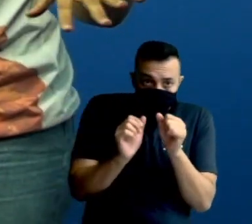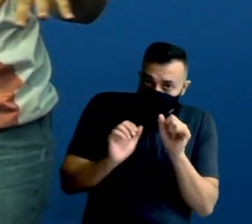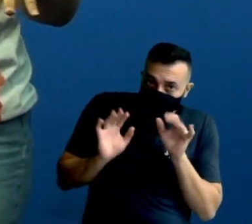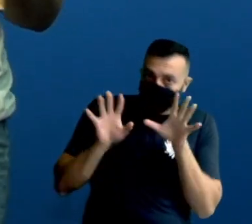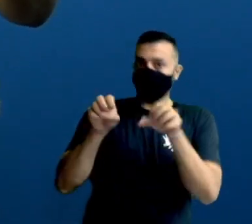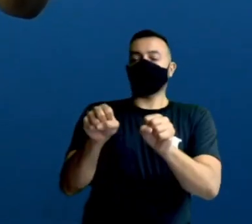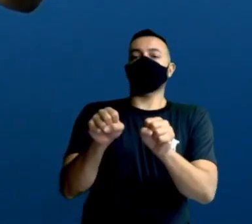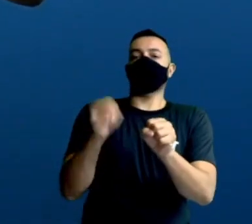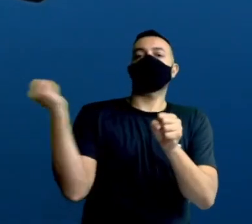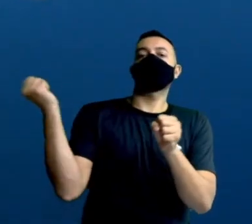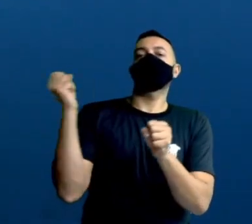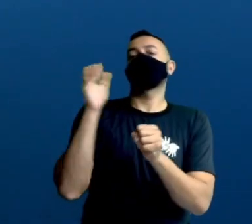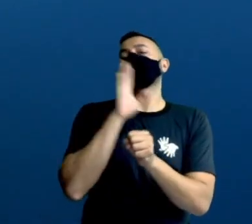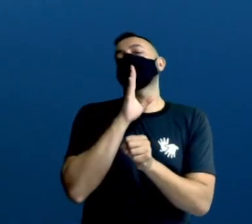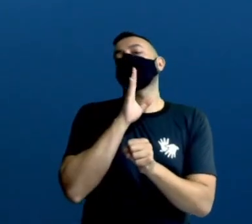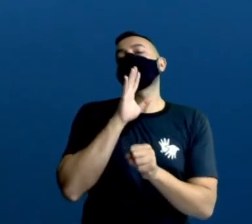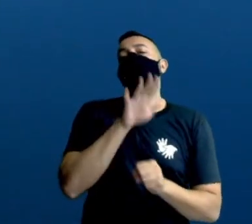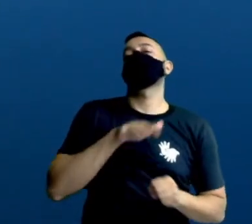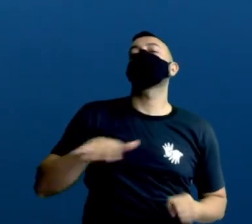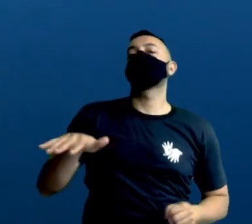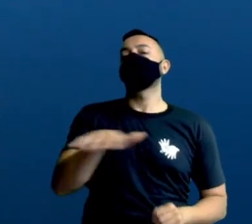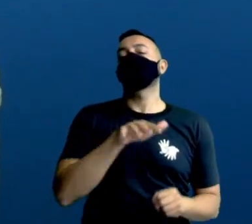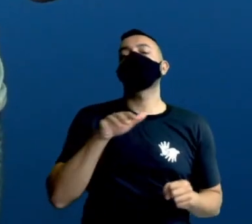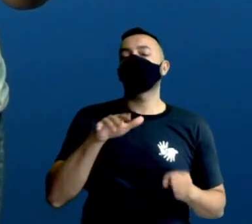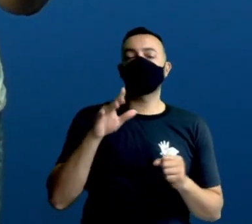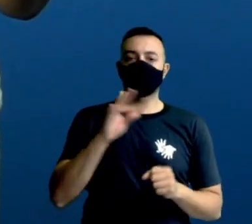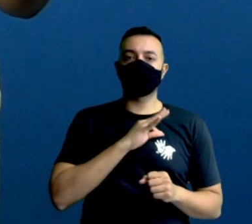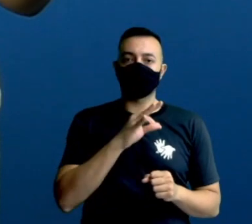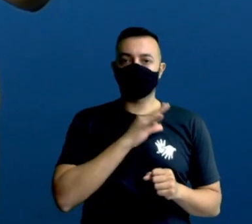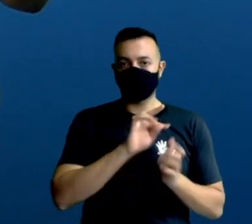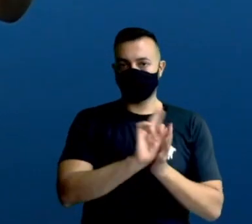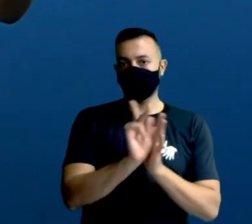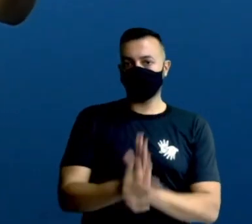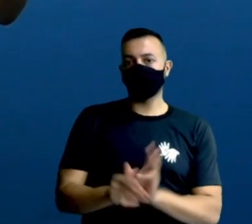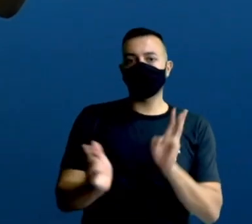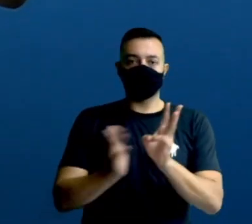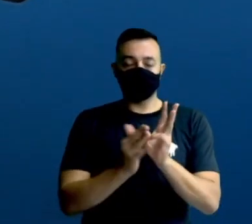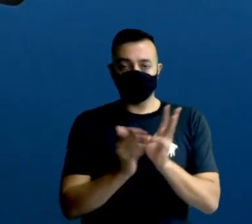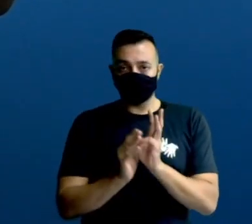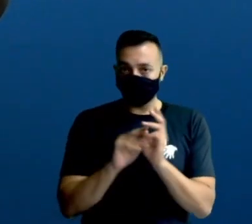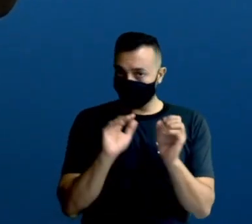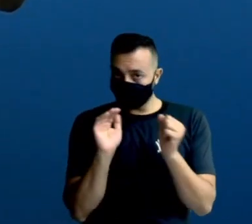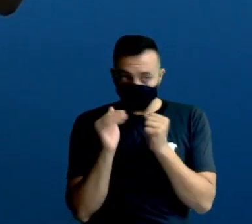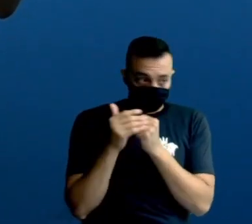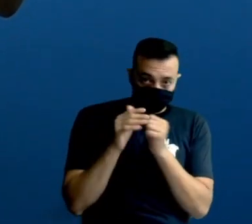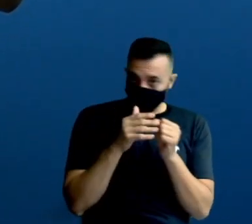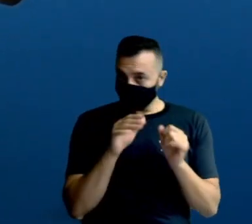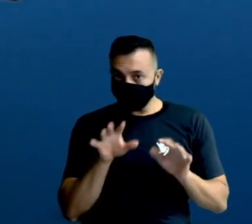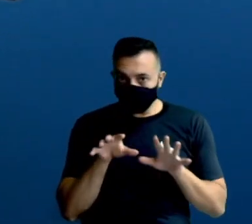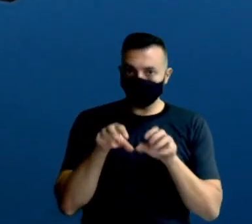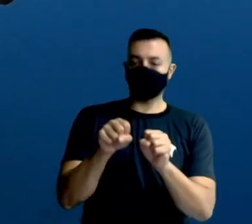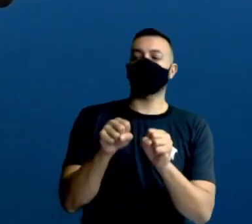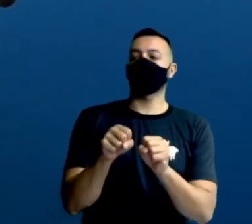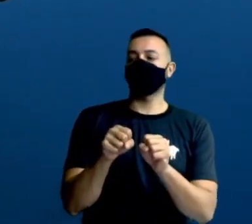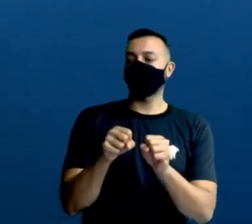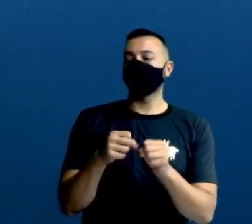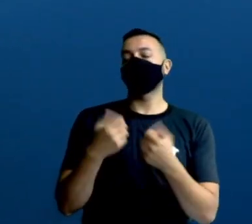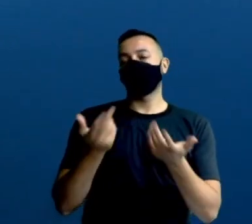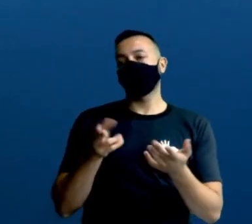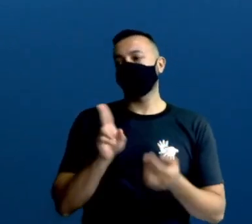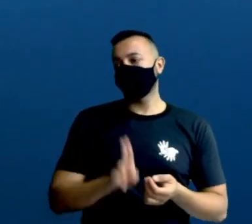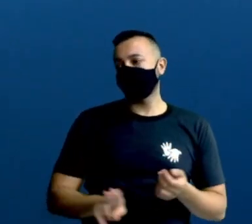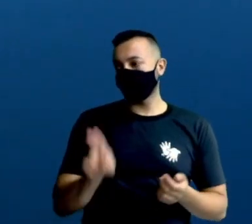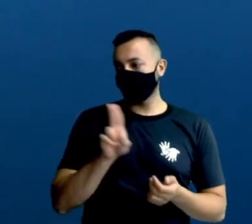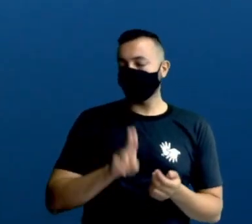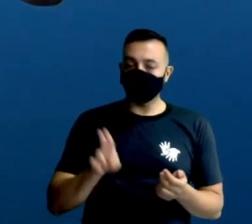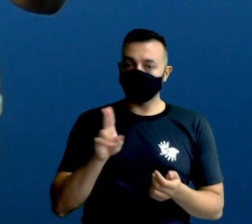E ele conhecia as várias técnicas indígenas de emboscada e utilizava isso nas